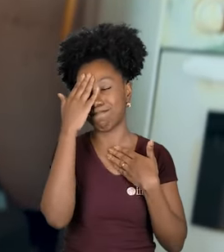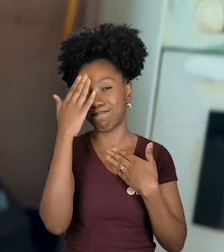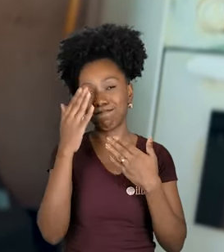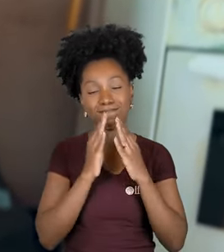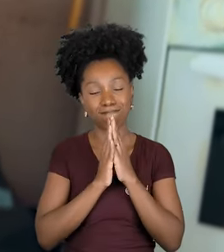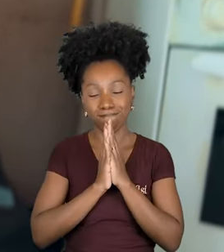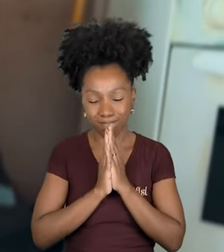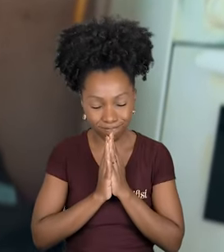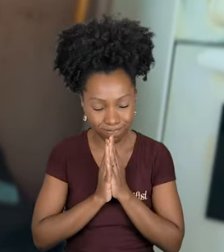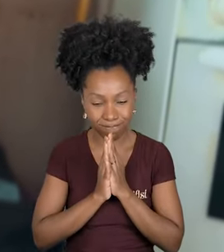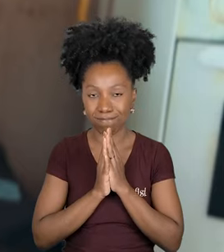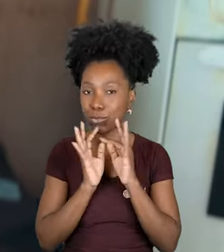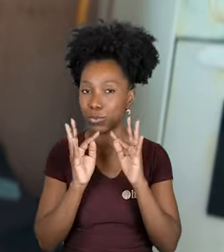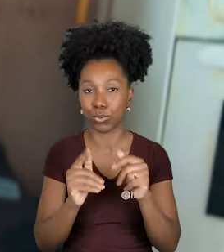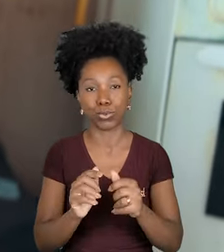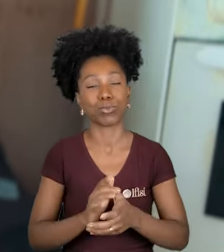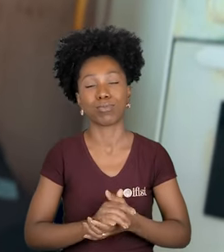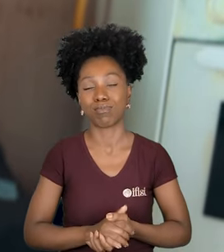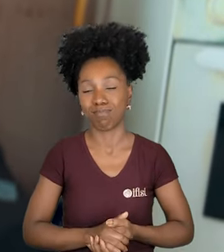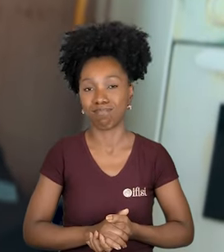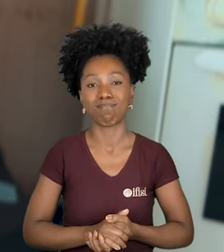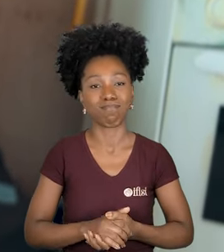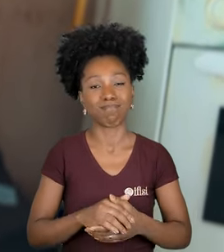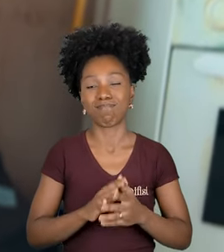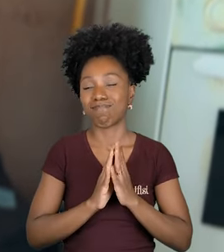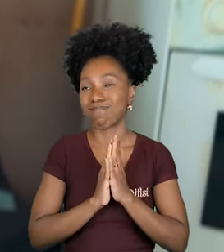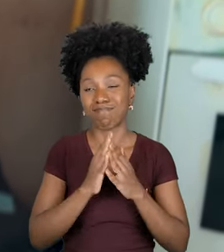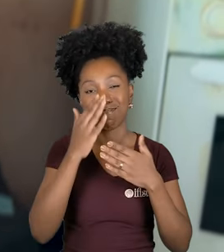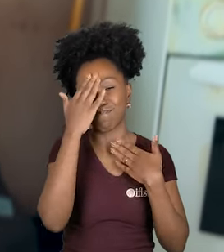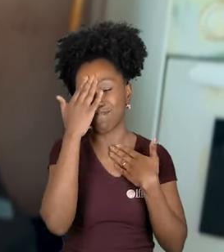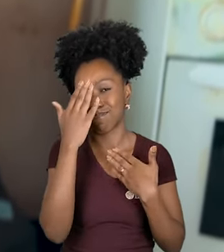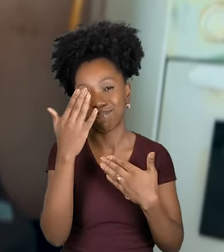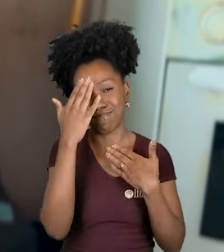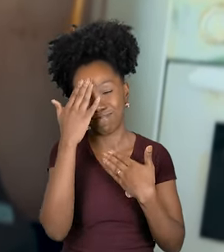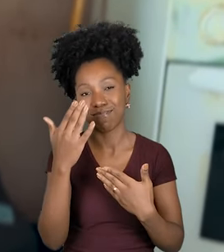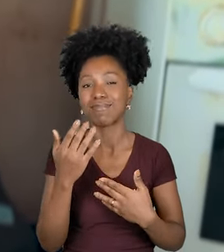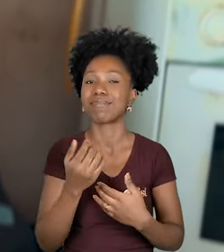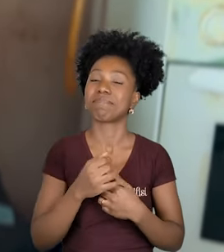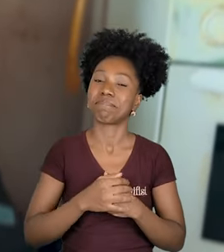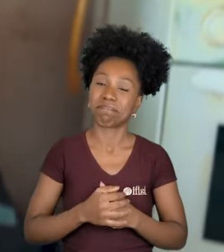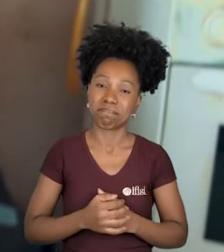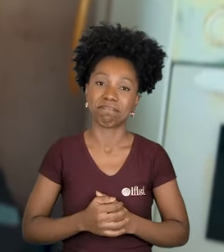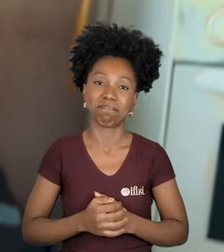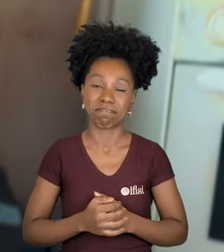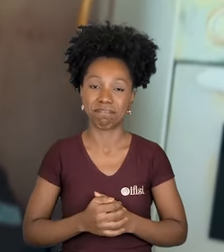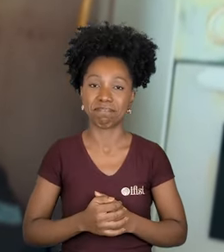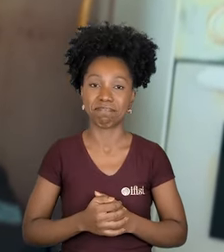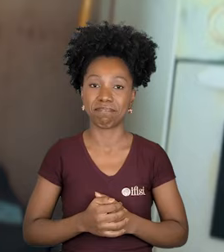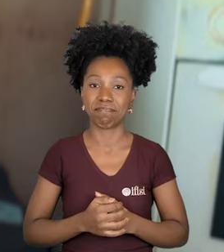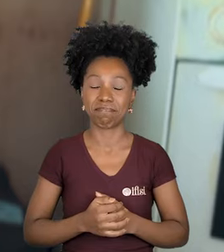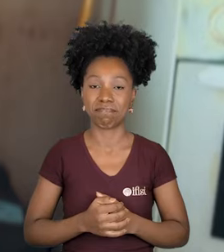Gratidão por tudo, né? Por tudo. Eu sou muito grata por tudo. Muito obrigada. Muito.